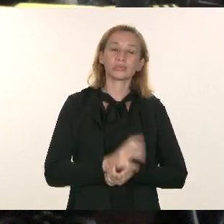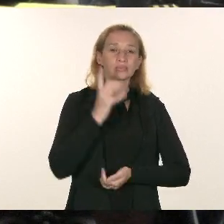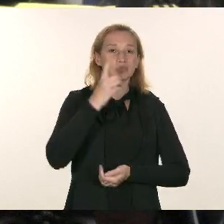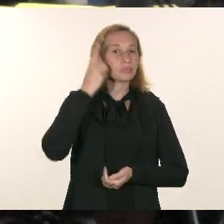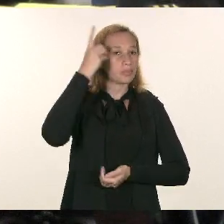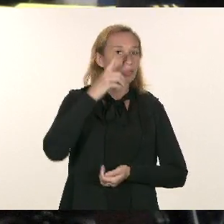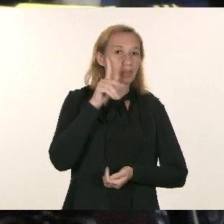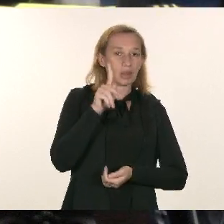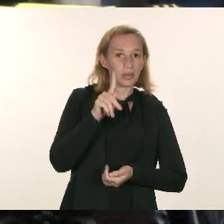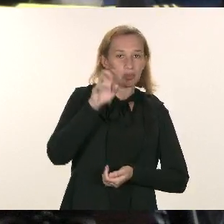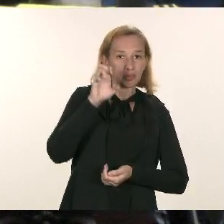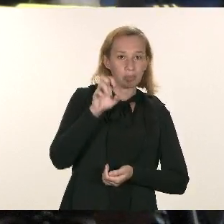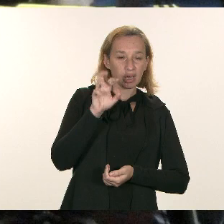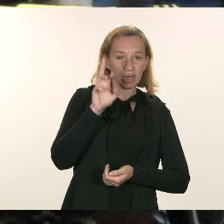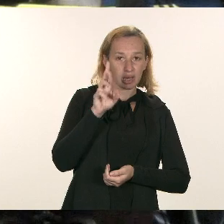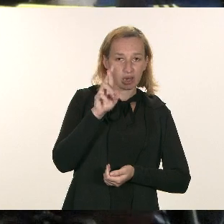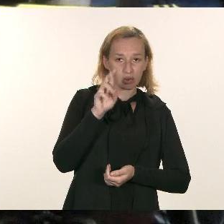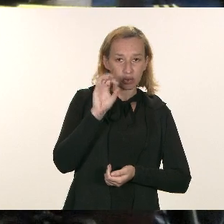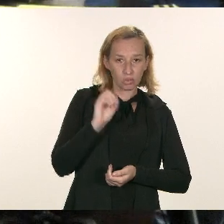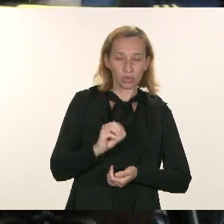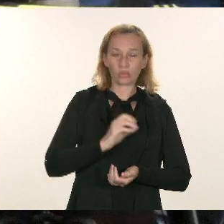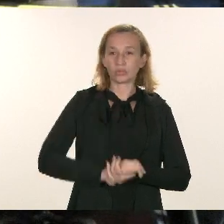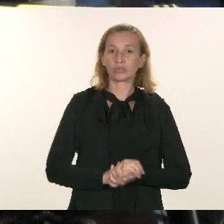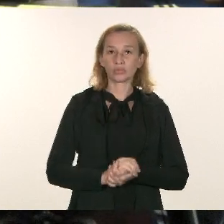Deputado Pedro Ricardo.